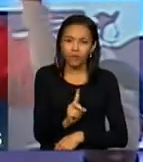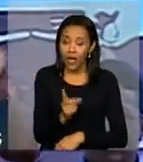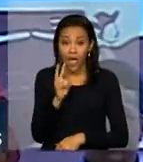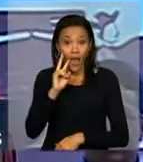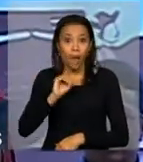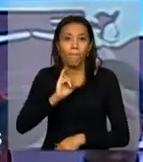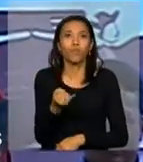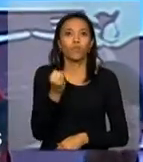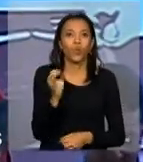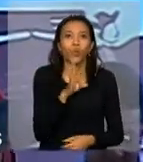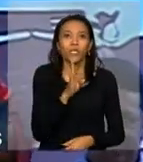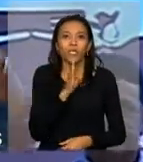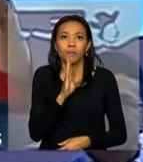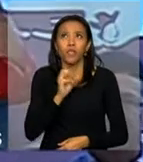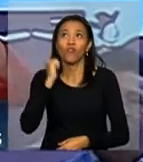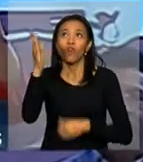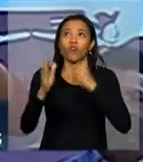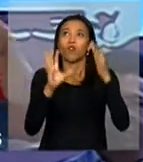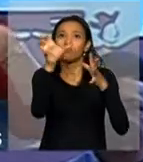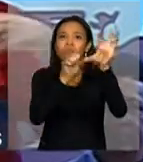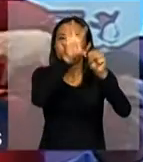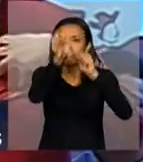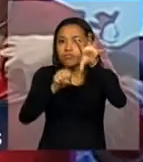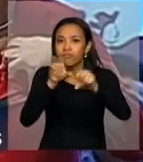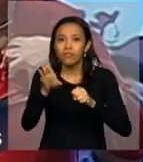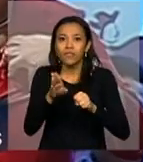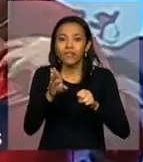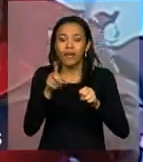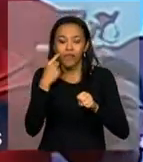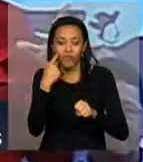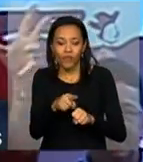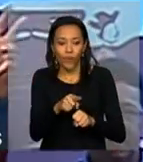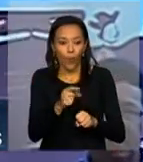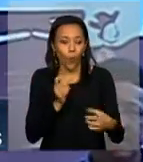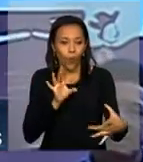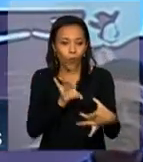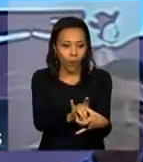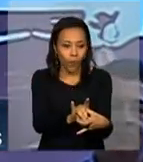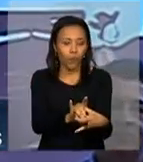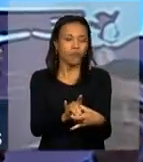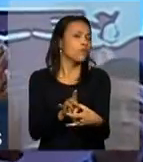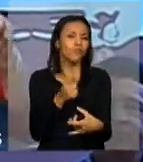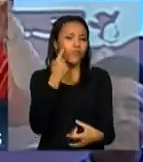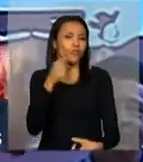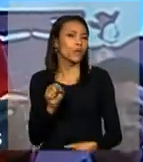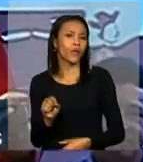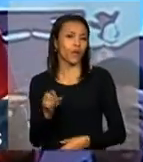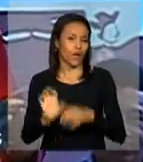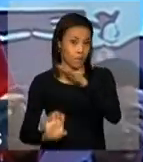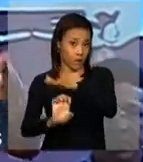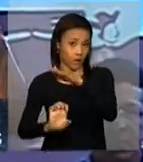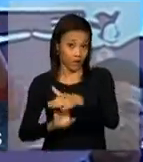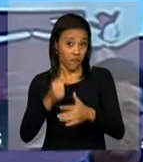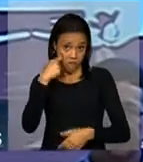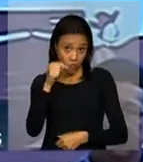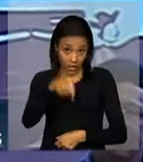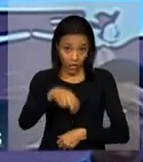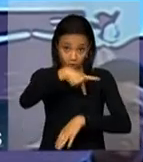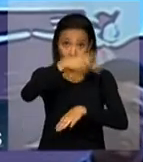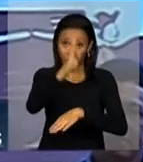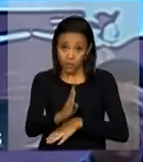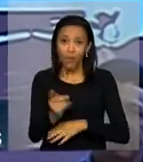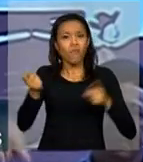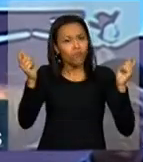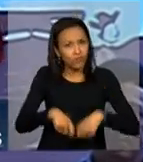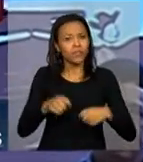todo o conhecimento que tinha lá fora e olhou para nós. E que ela viu? Ela viu que no Brasil era possível